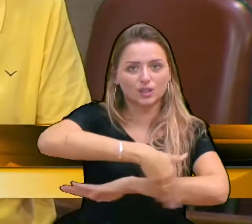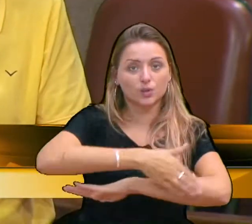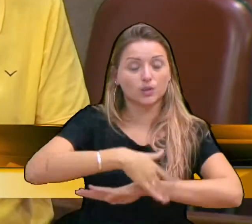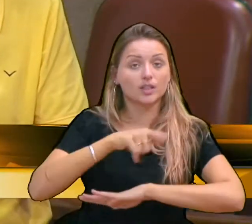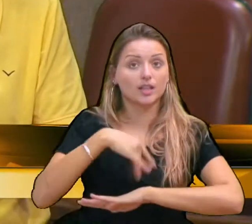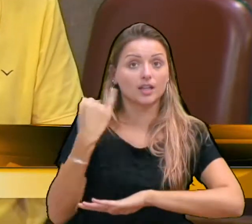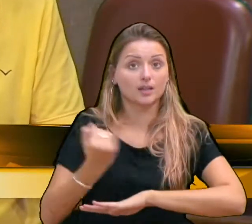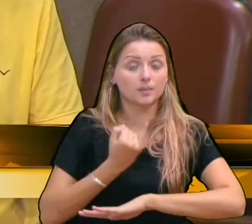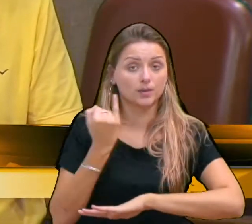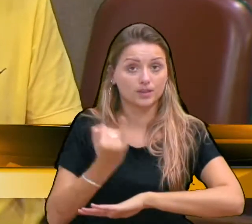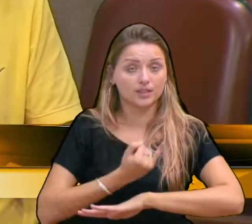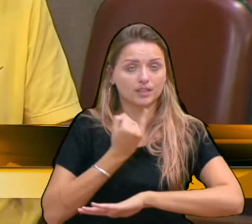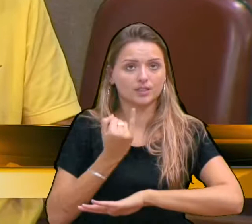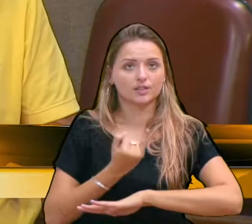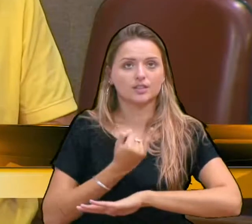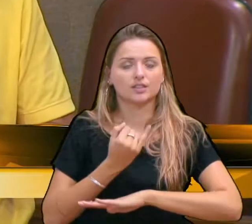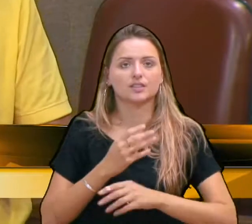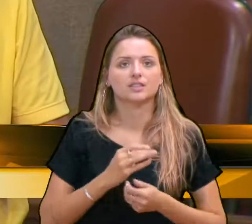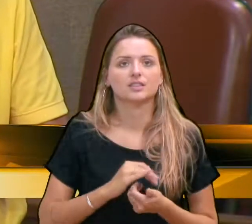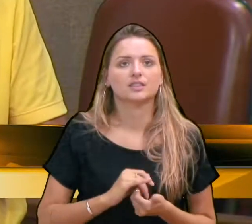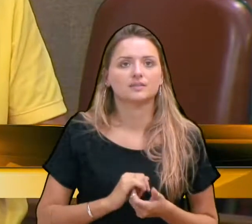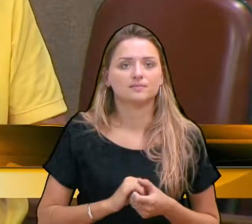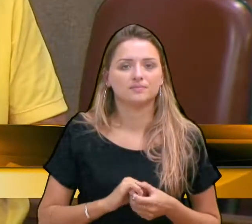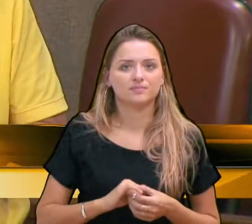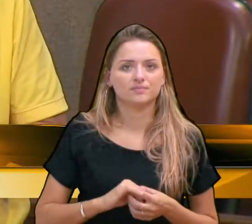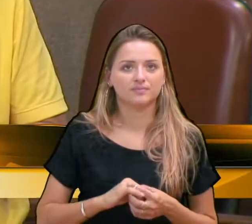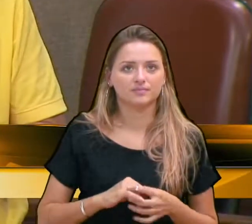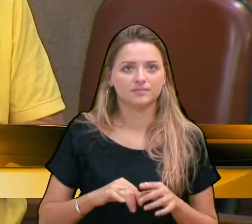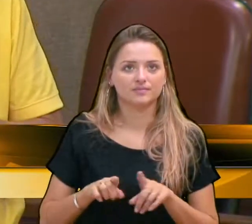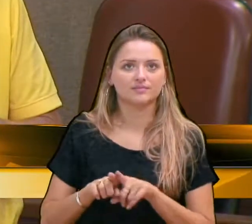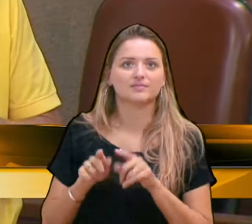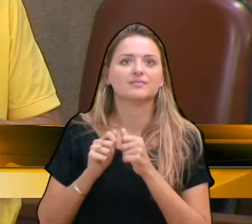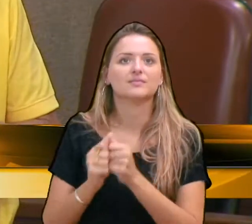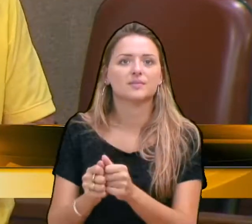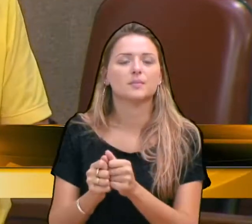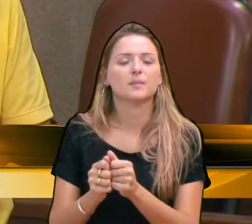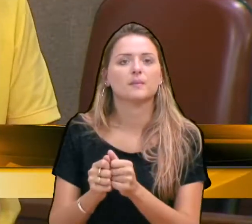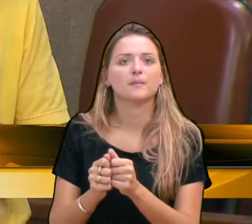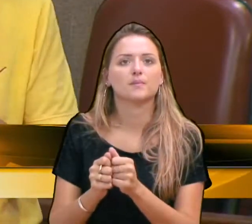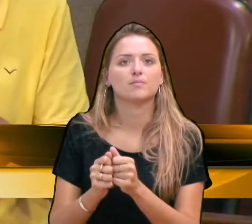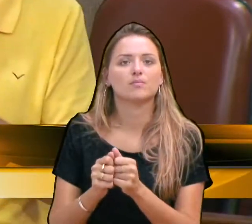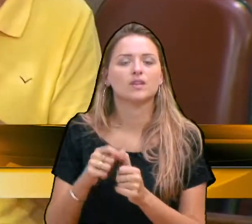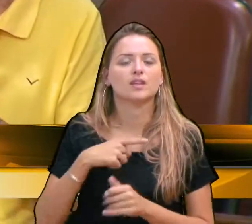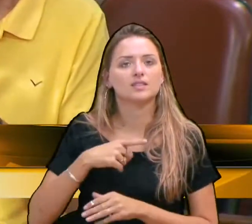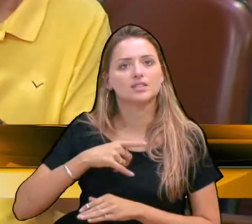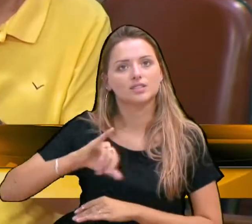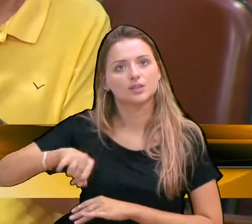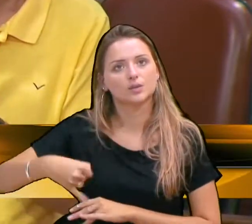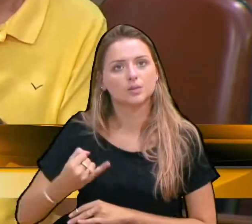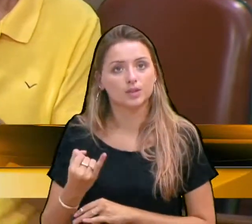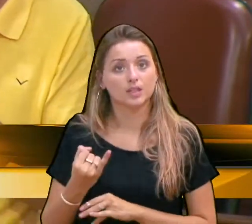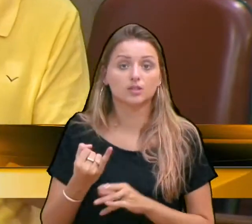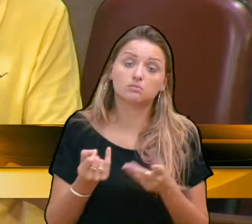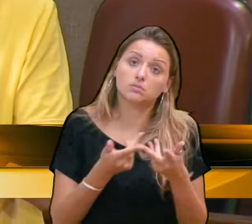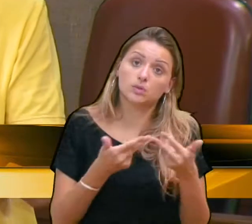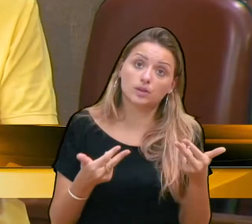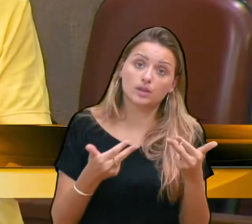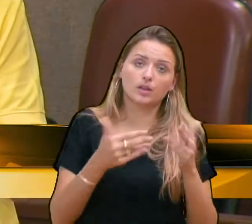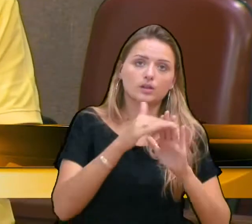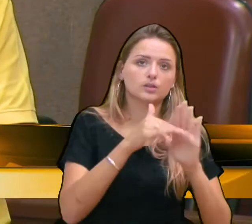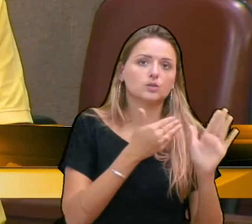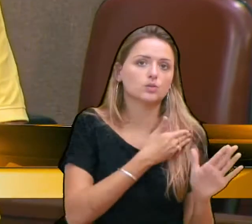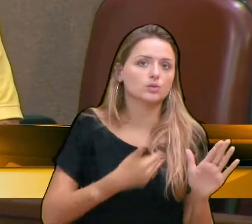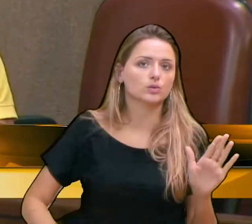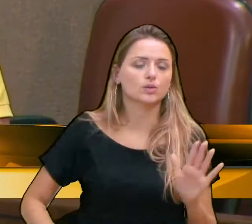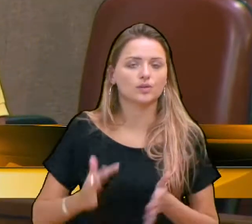importante para a nossa cidade, era um desejo do prefeito Alceu, lamentavelmente por questões de ordem do governo